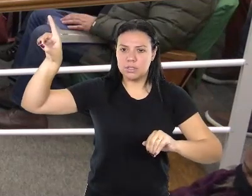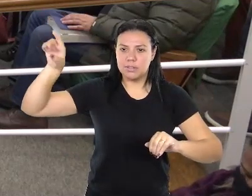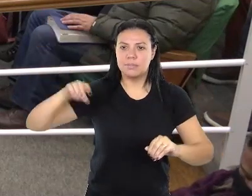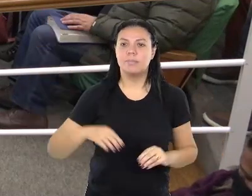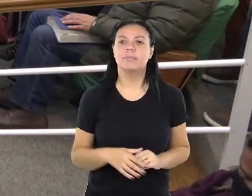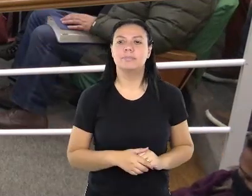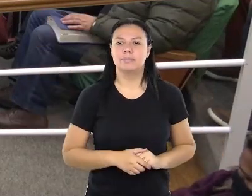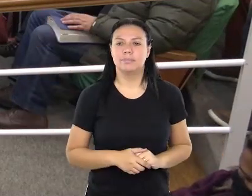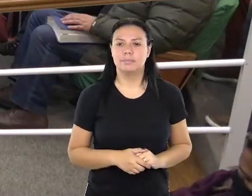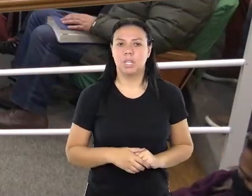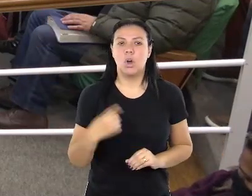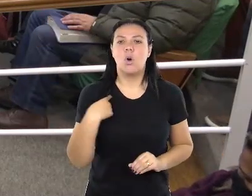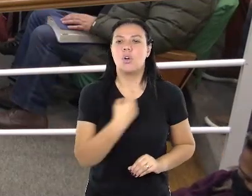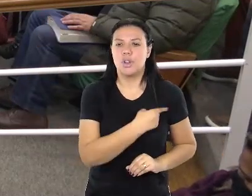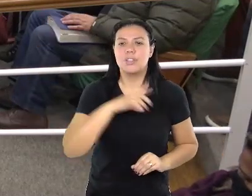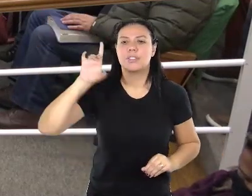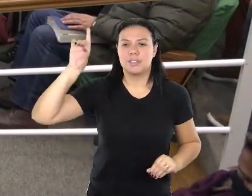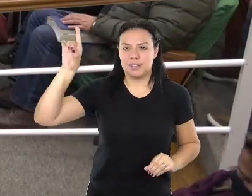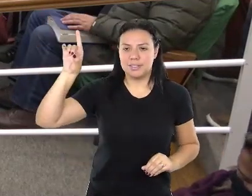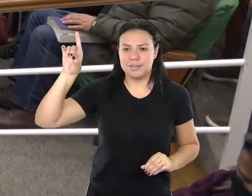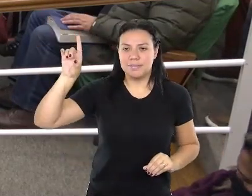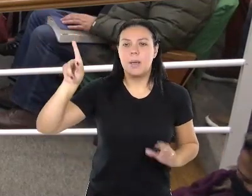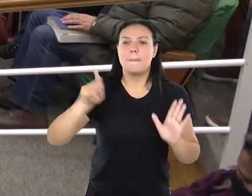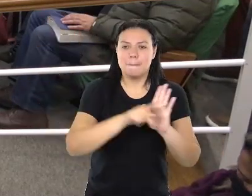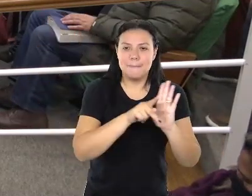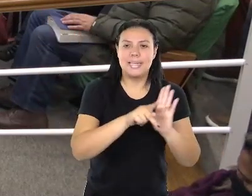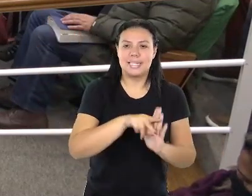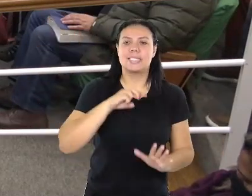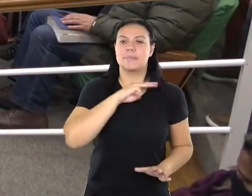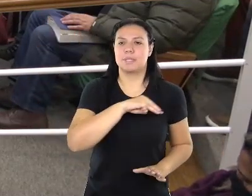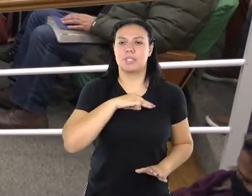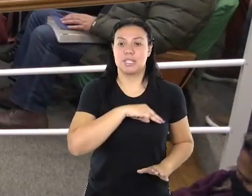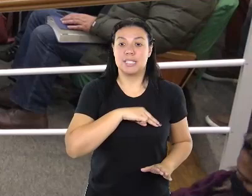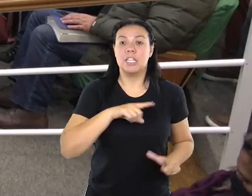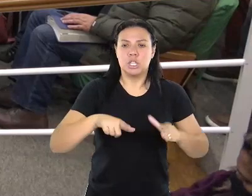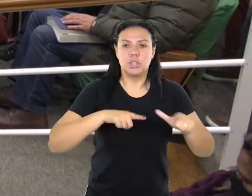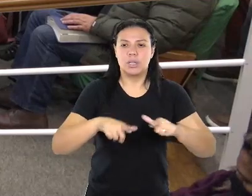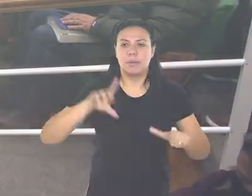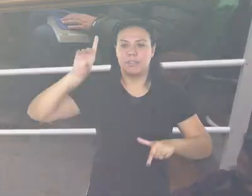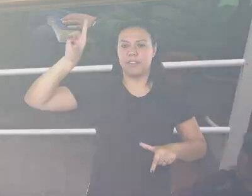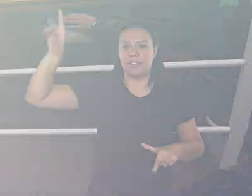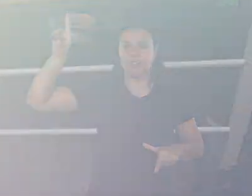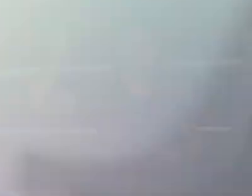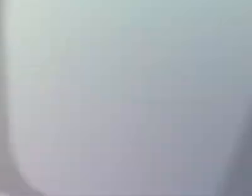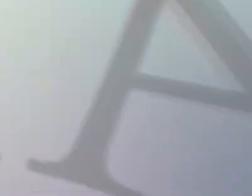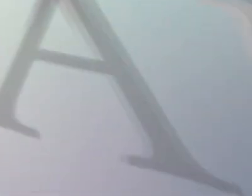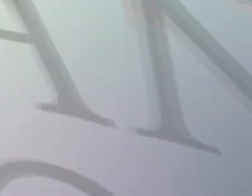soberano. O nosso Deus é um Deus missionário. E a obra dele vai acontecer. Amém?